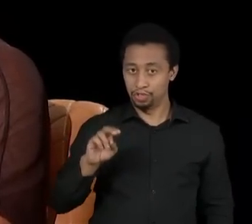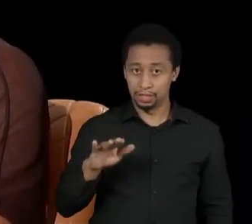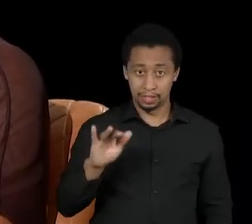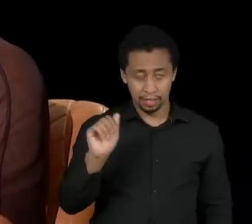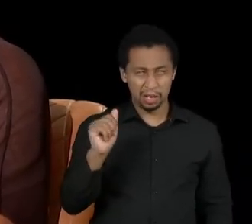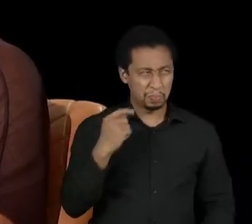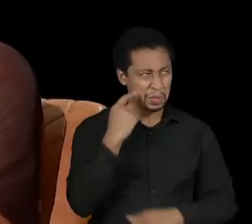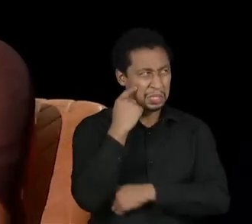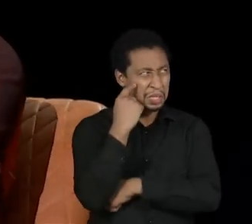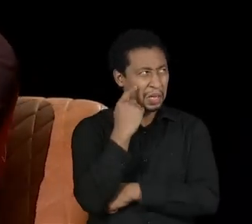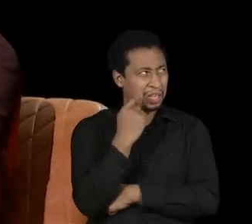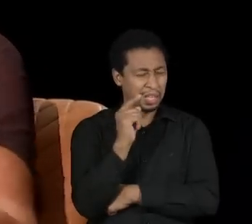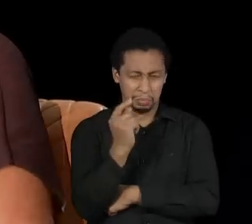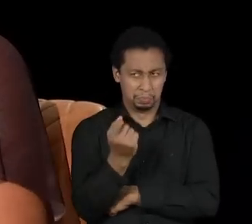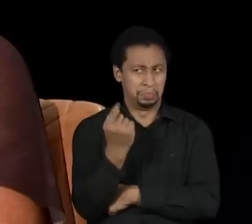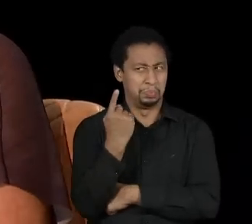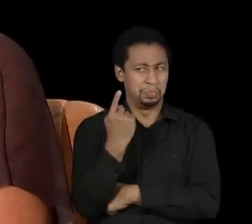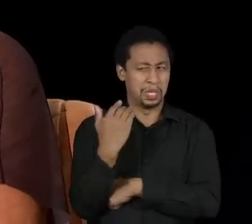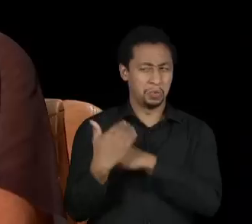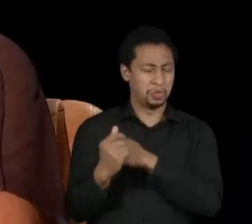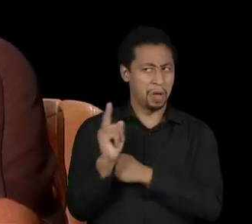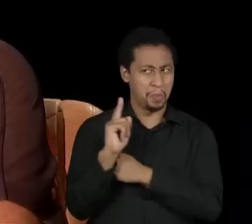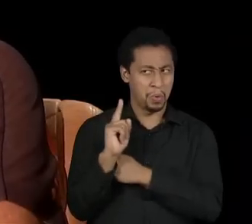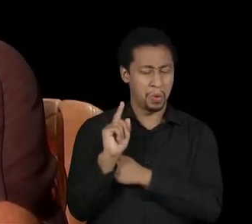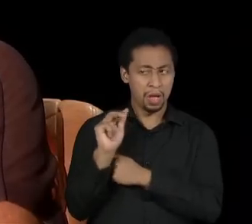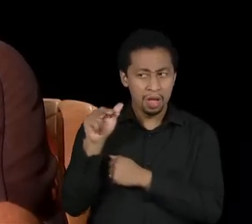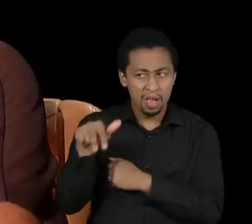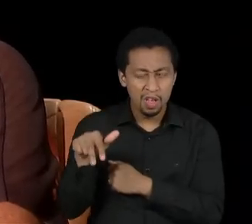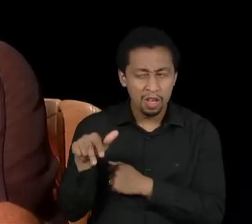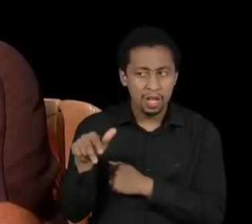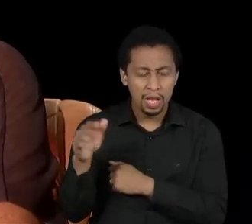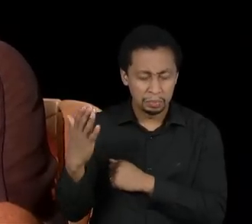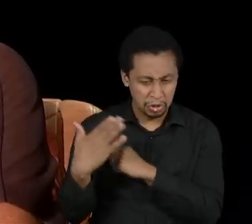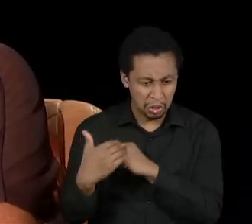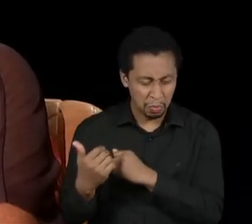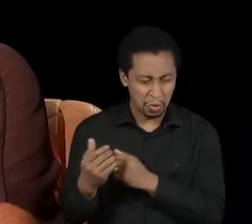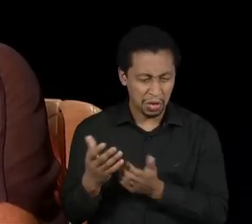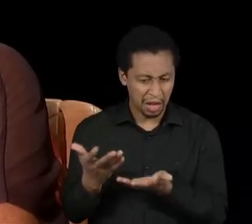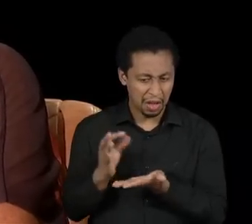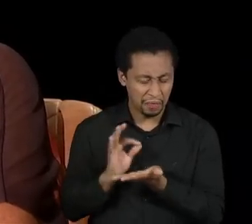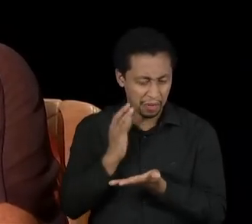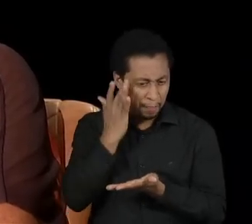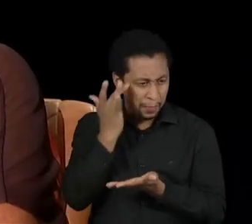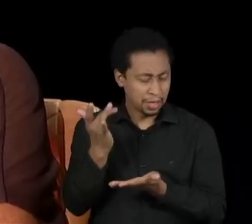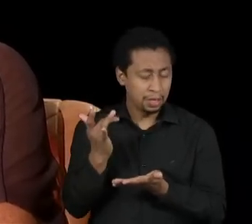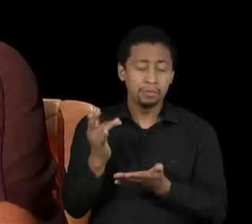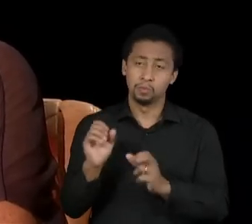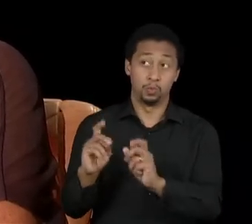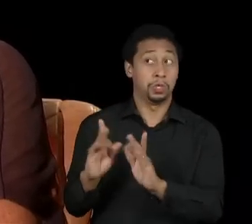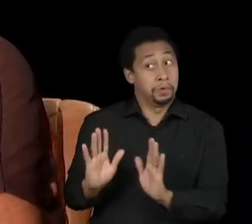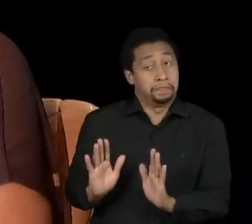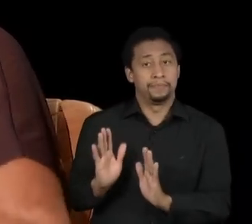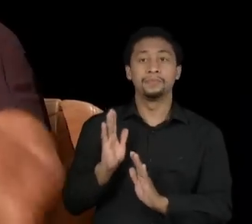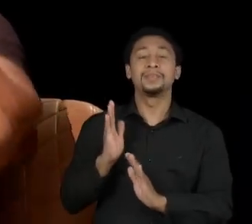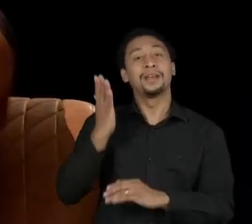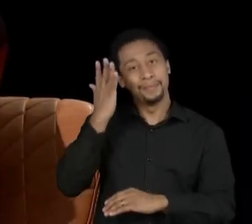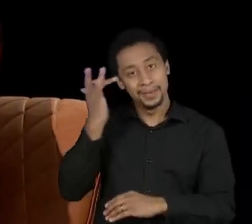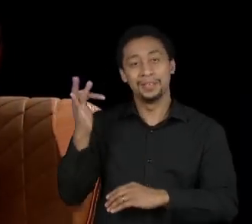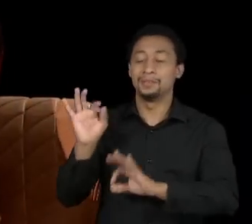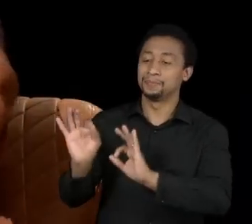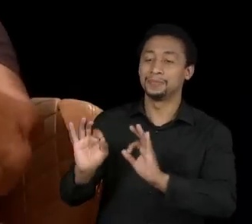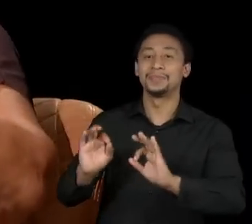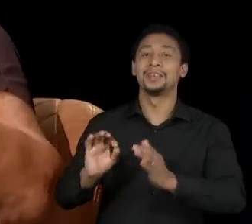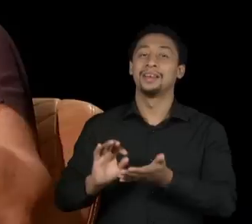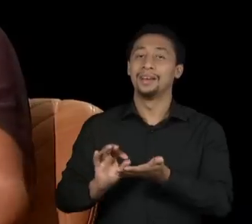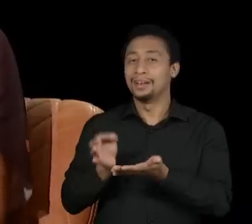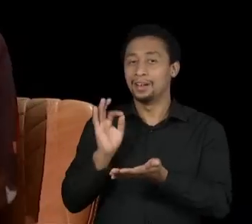isso? Sentamos ali no café, aí ele olhou para mim e falou assim, bom, é o seguinte, passou por cima da